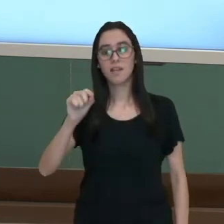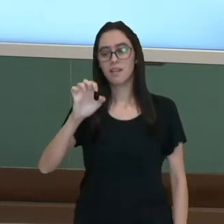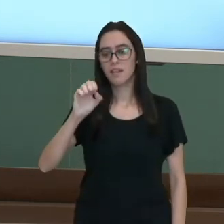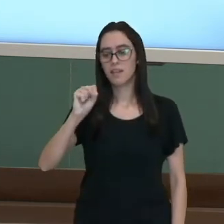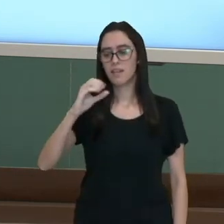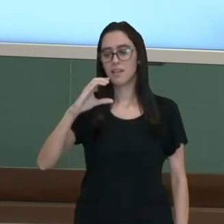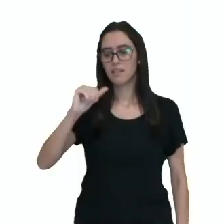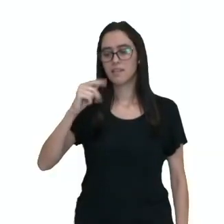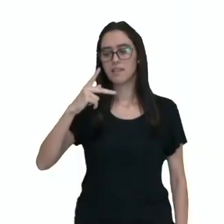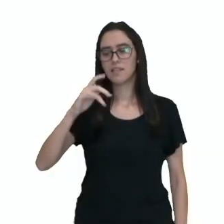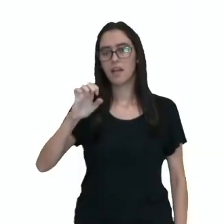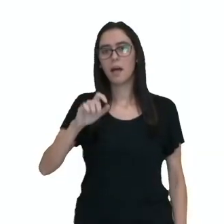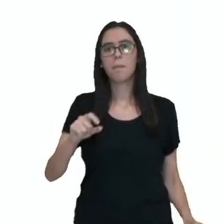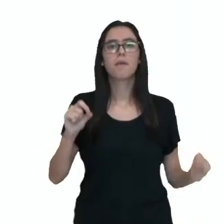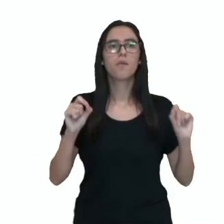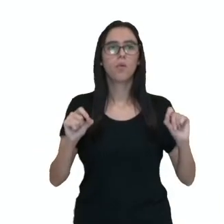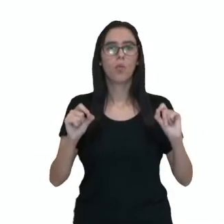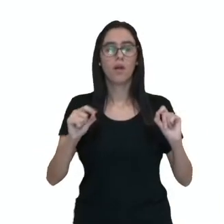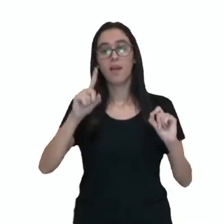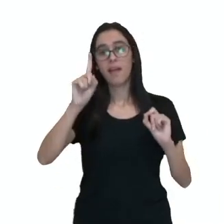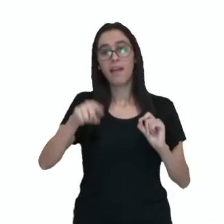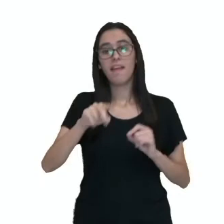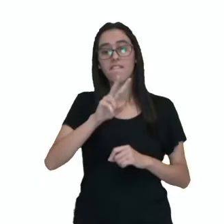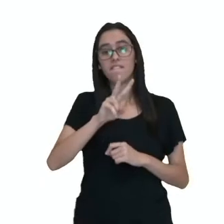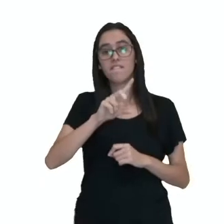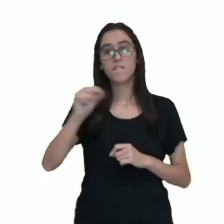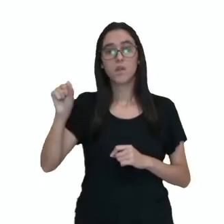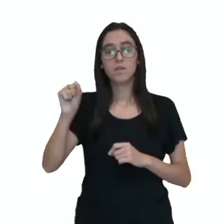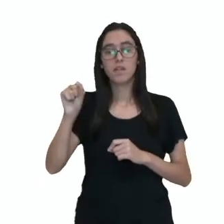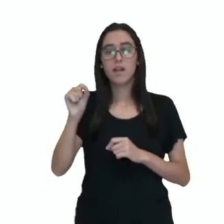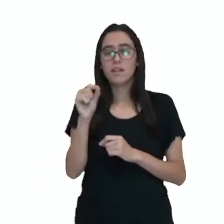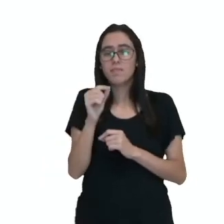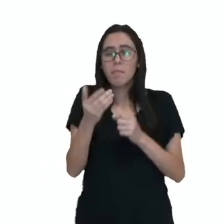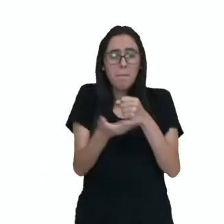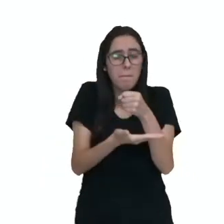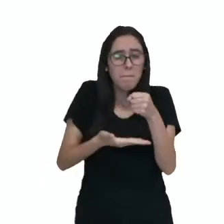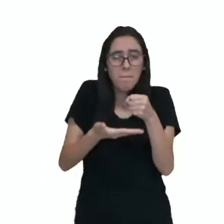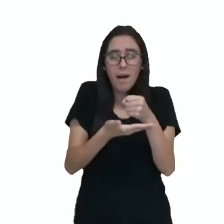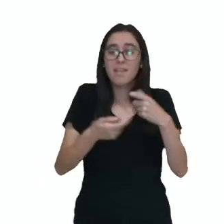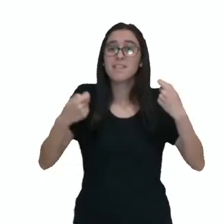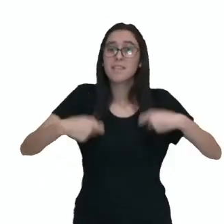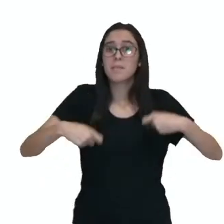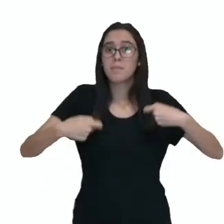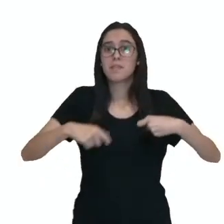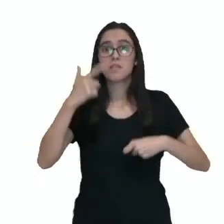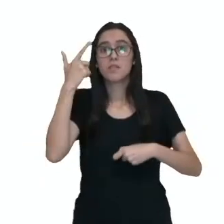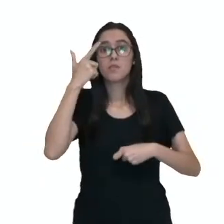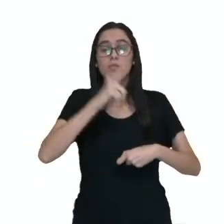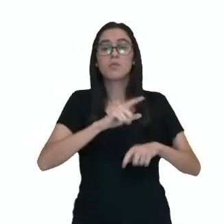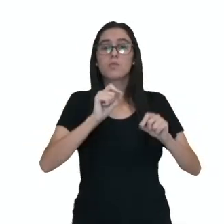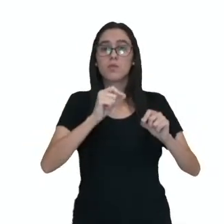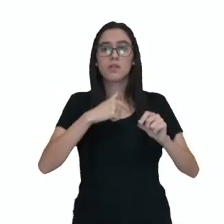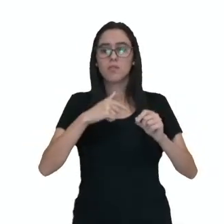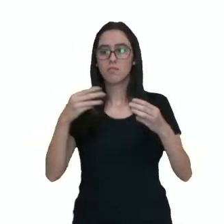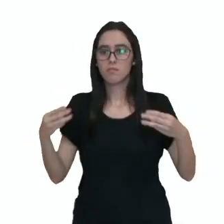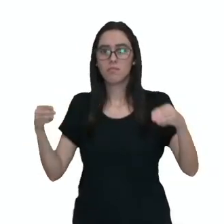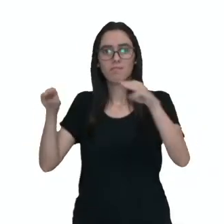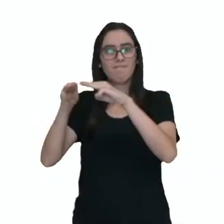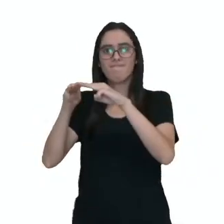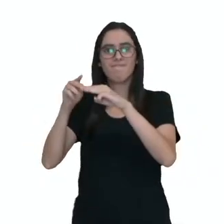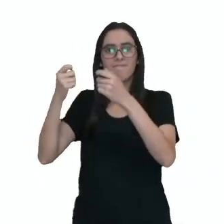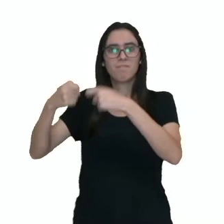escape, que seria o quê? É uma velocidade mínima para você poder escapar do campo gravitacional de um